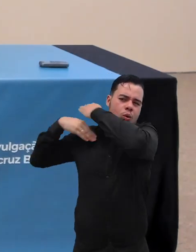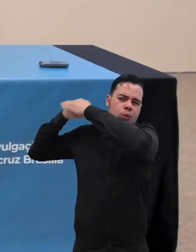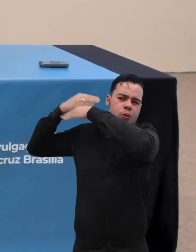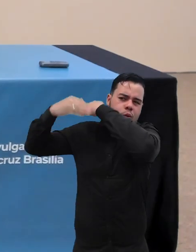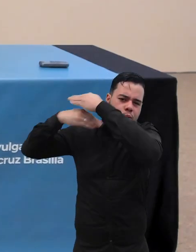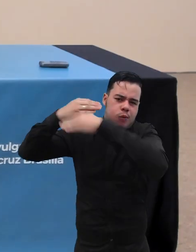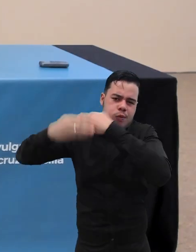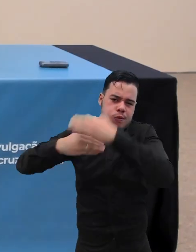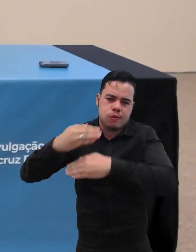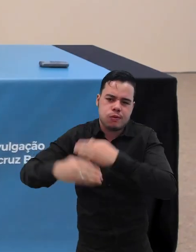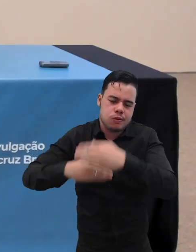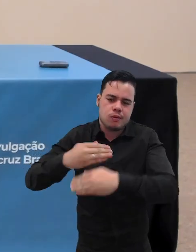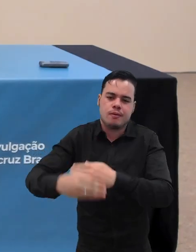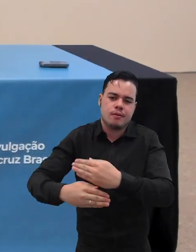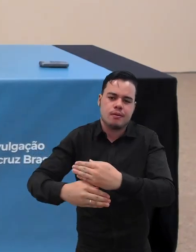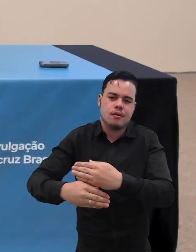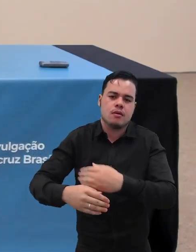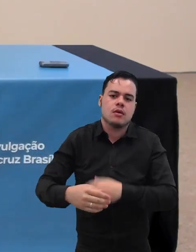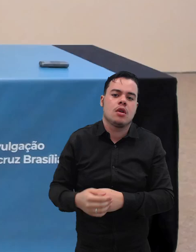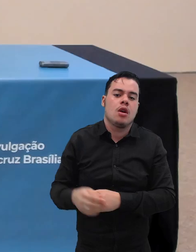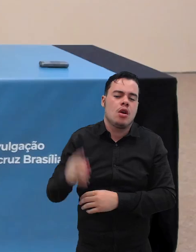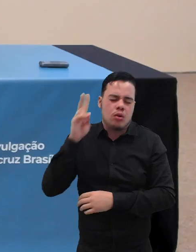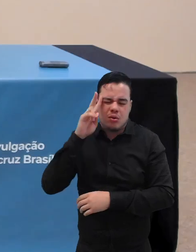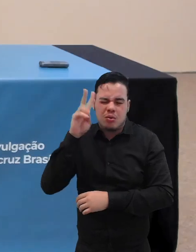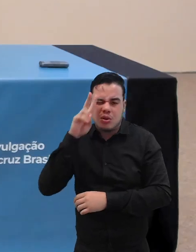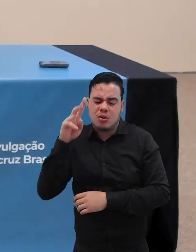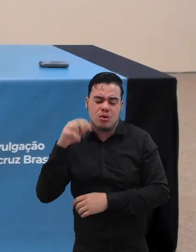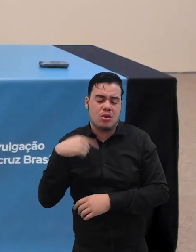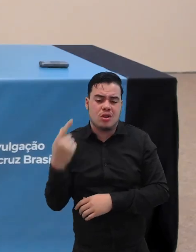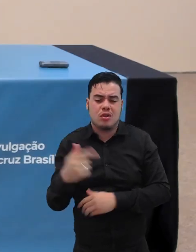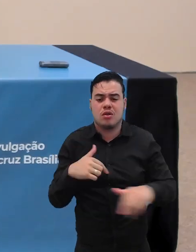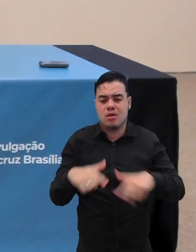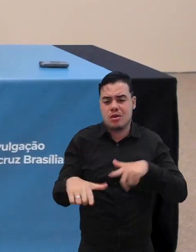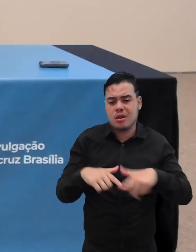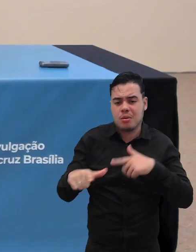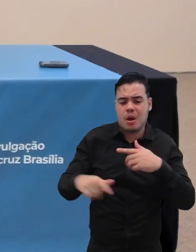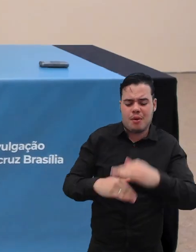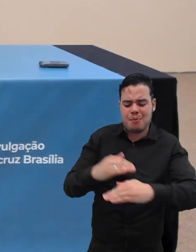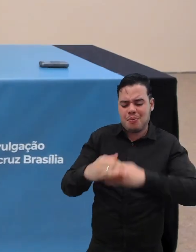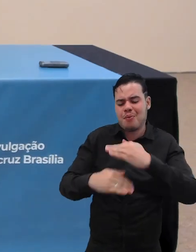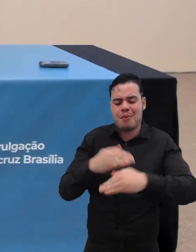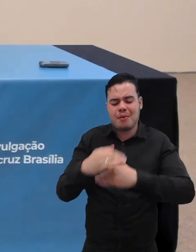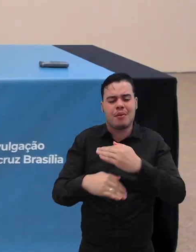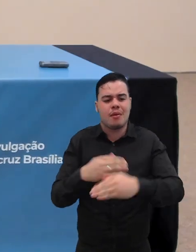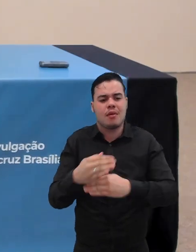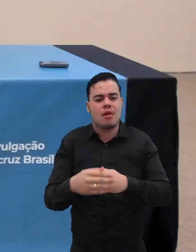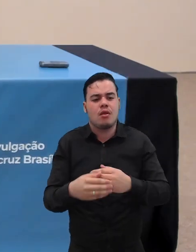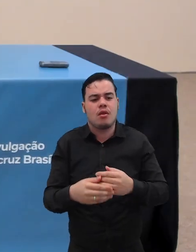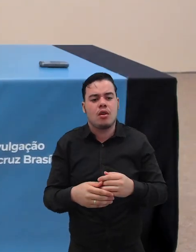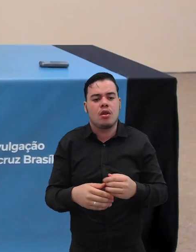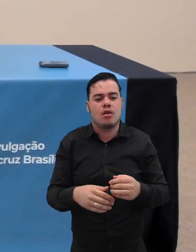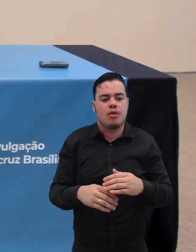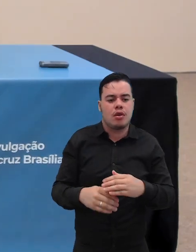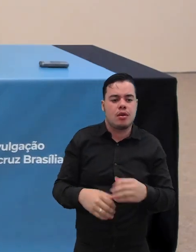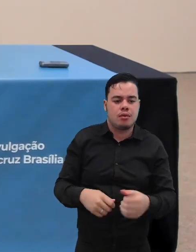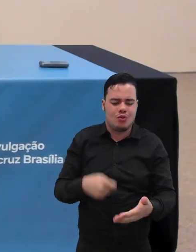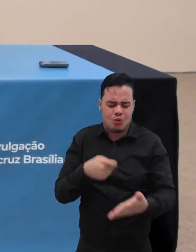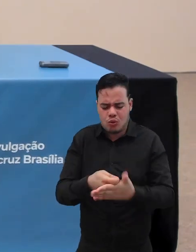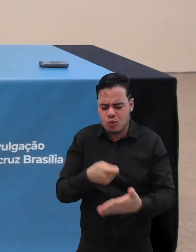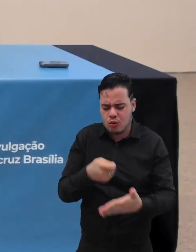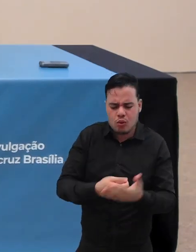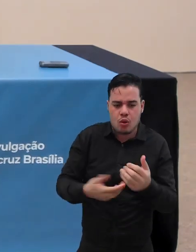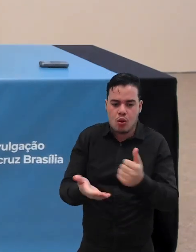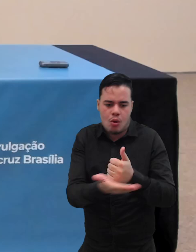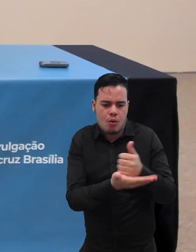trabalho que veio sendo desenvolvido e que foi construindo bases para o que a gente